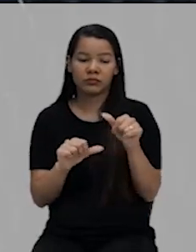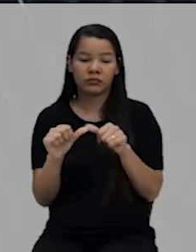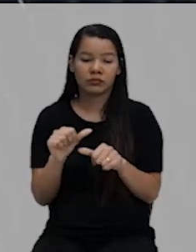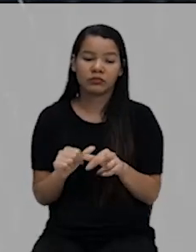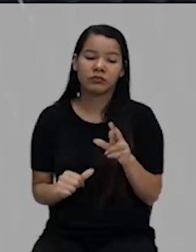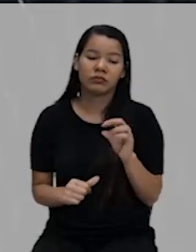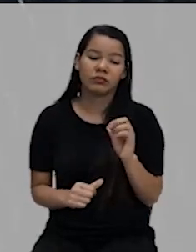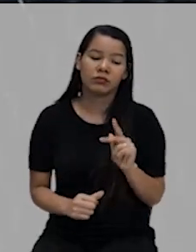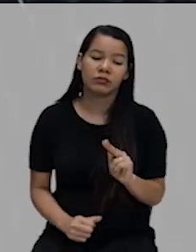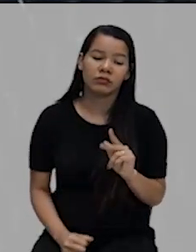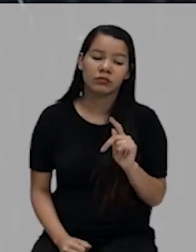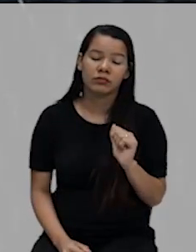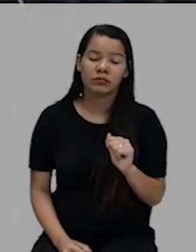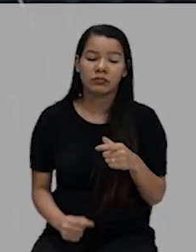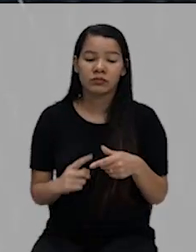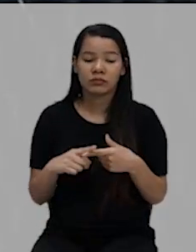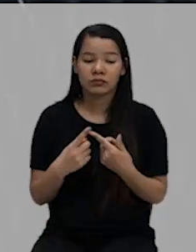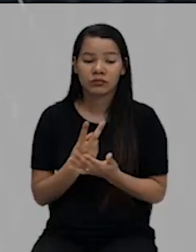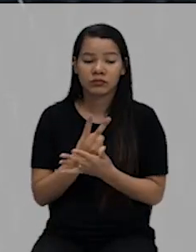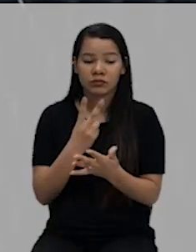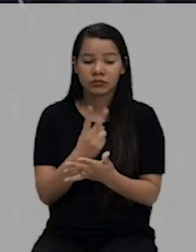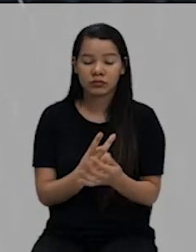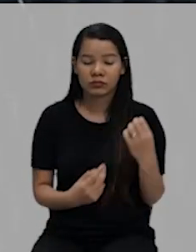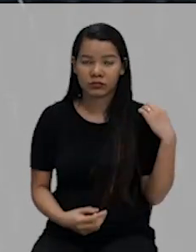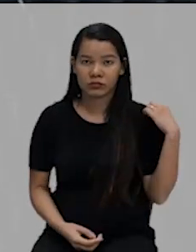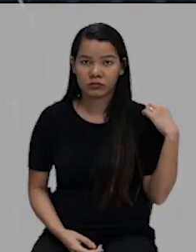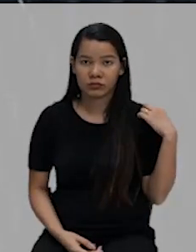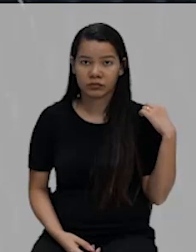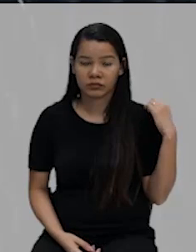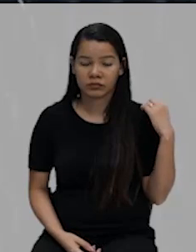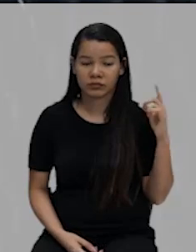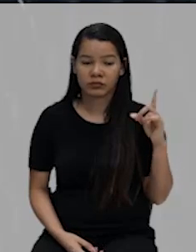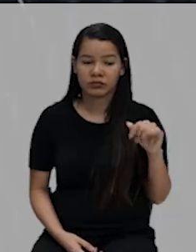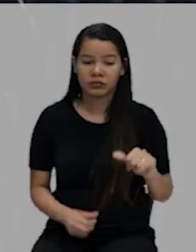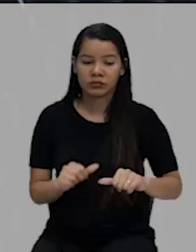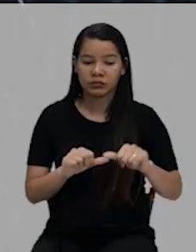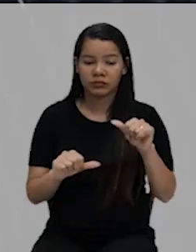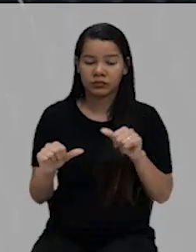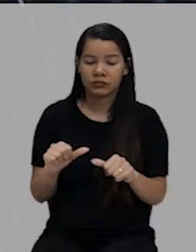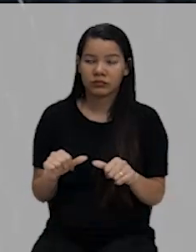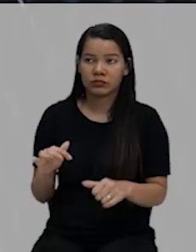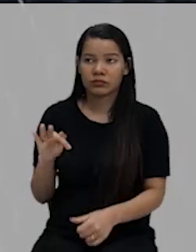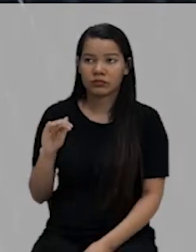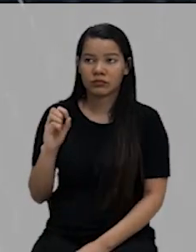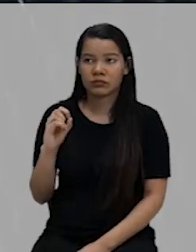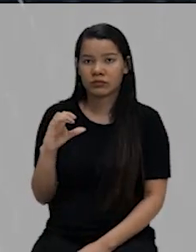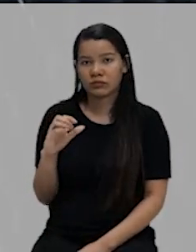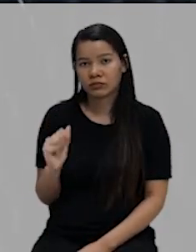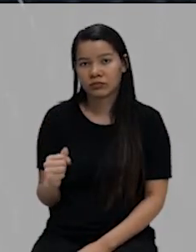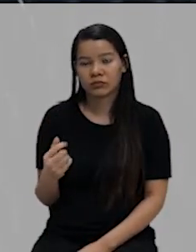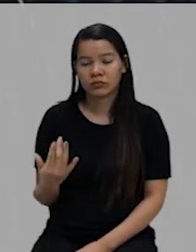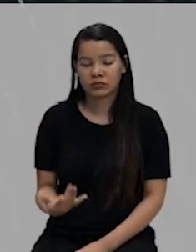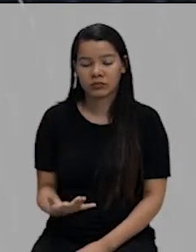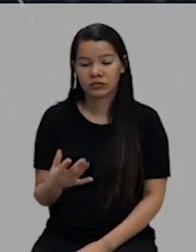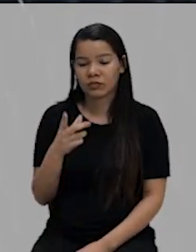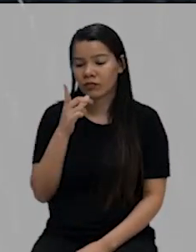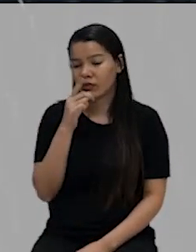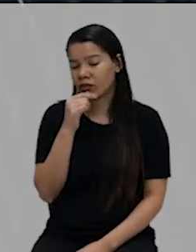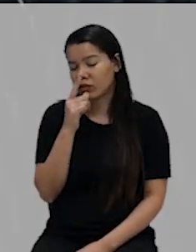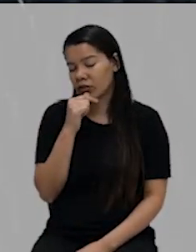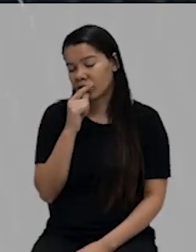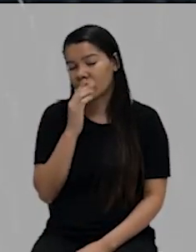certo? Transformação física. A dissolução de açúcar em água, Nós mudamos